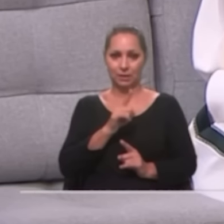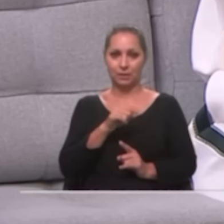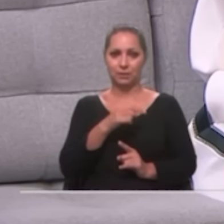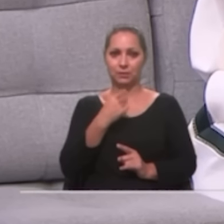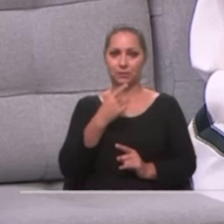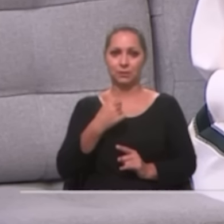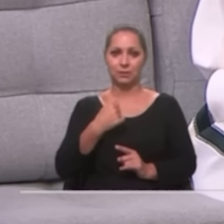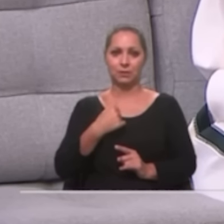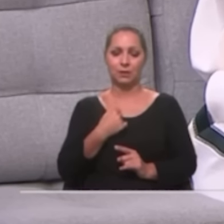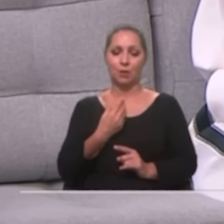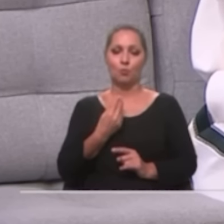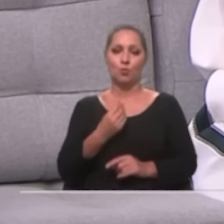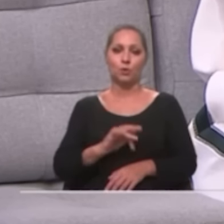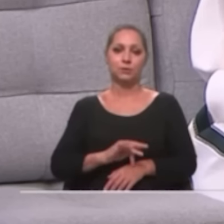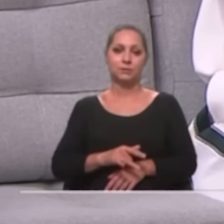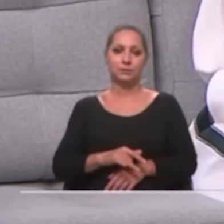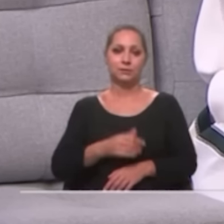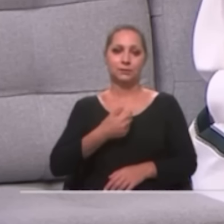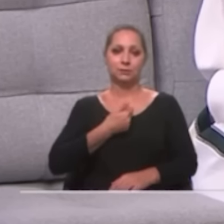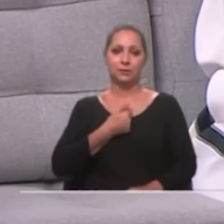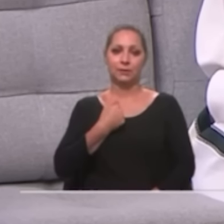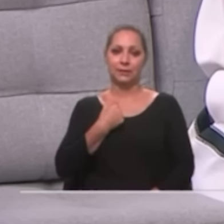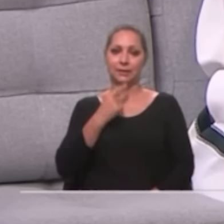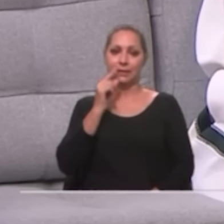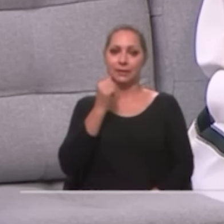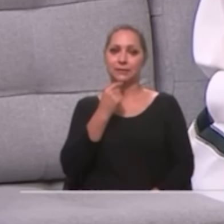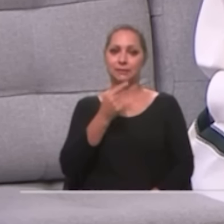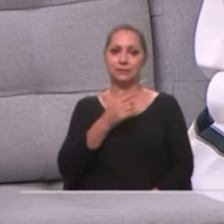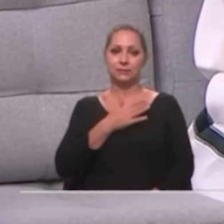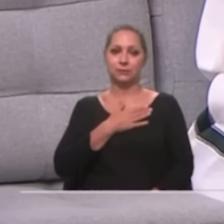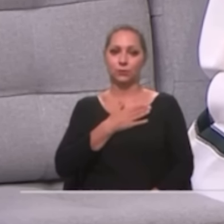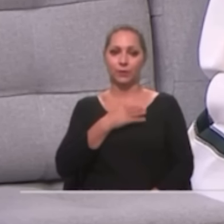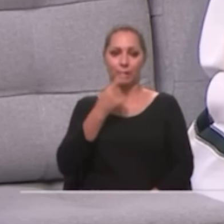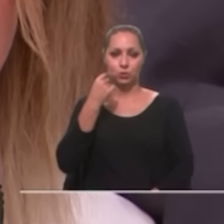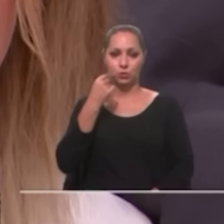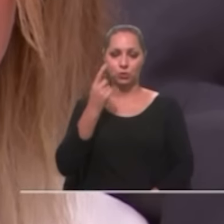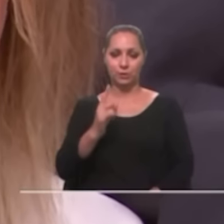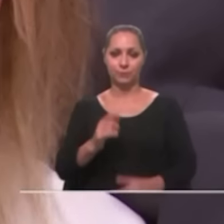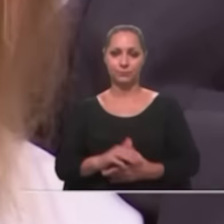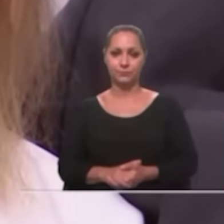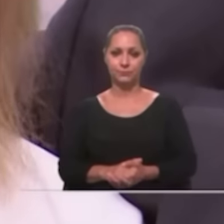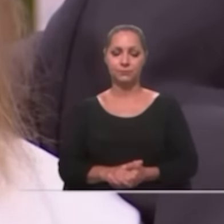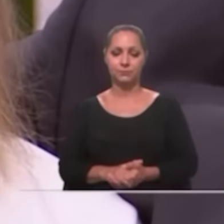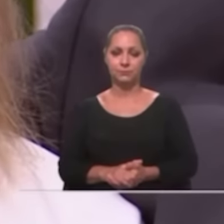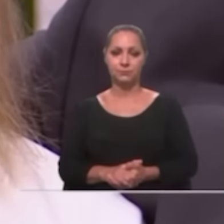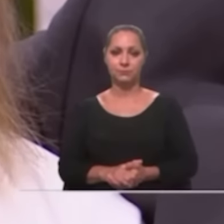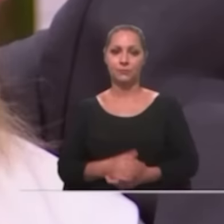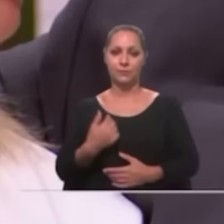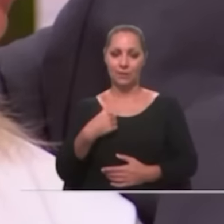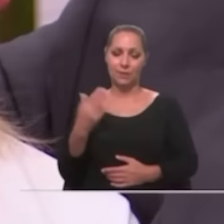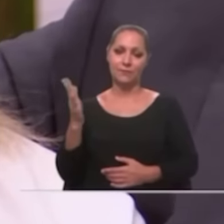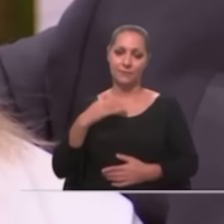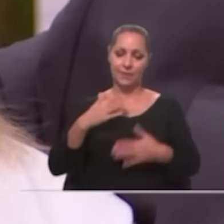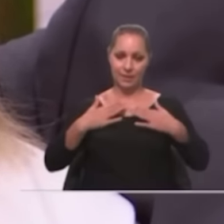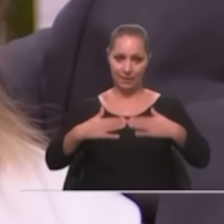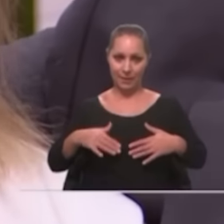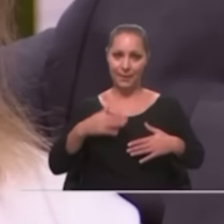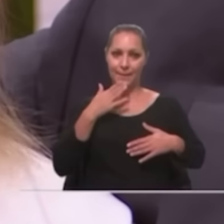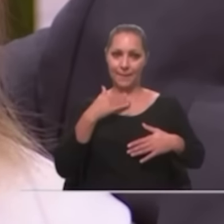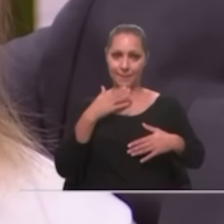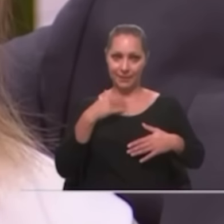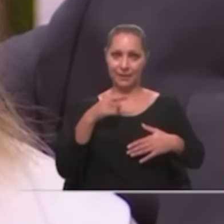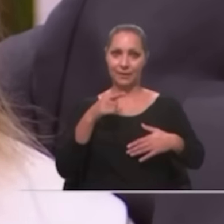sou um poço de sensibilidade. Eu sei, mas ele disse que não queria que as pessoas chorassem e, portanto, vamos respeitar mas isso. Mas vim de branco. Mas veio de branco. A roupinha.